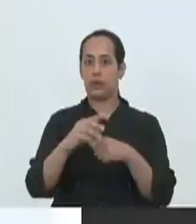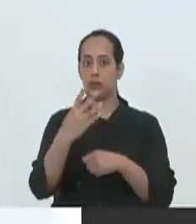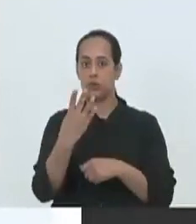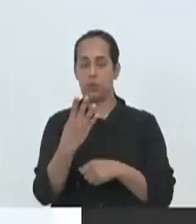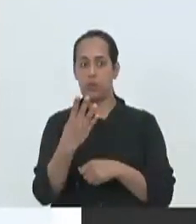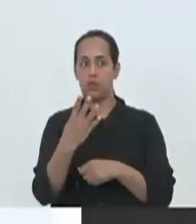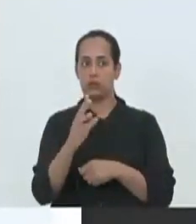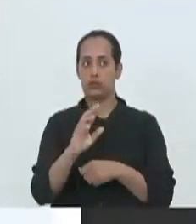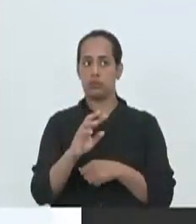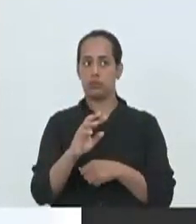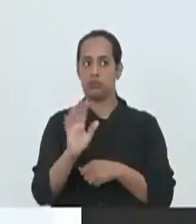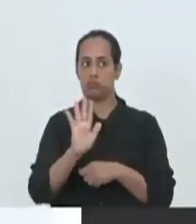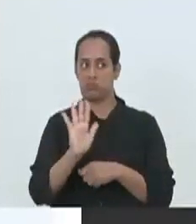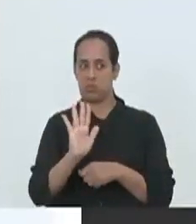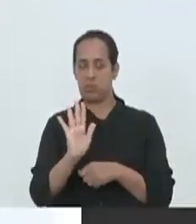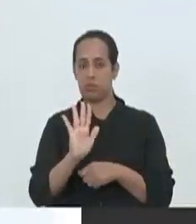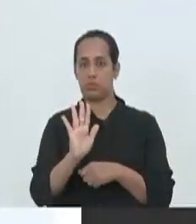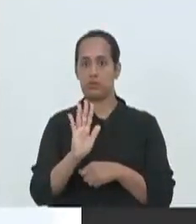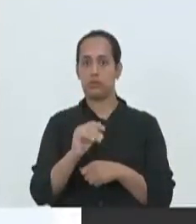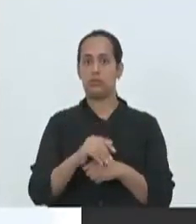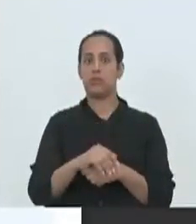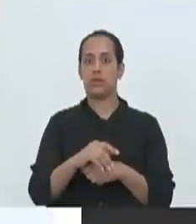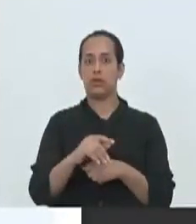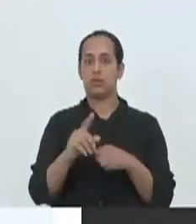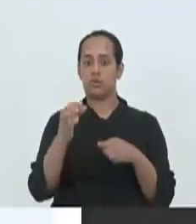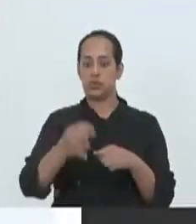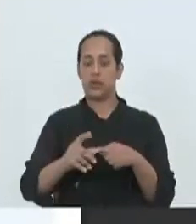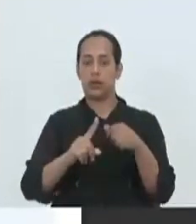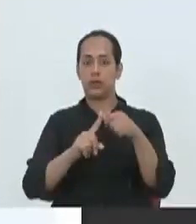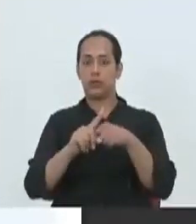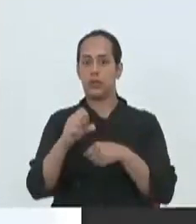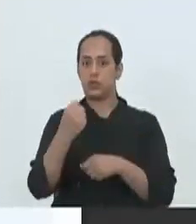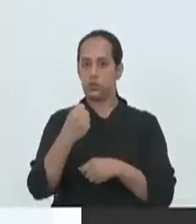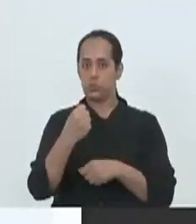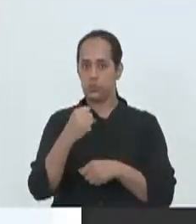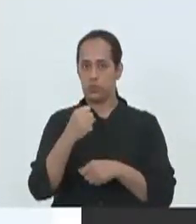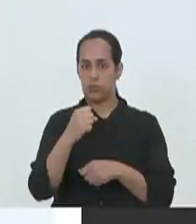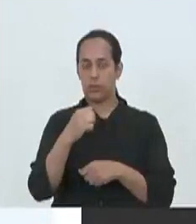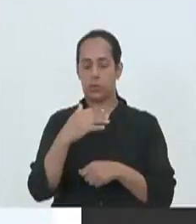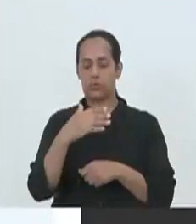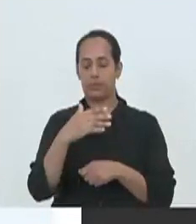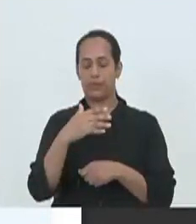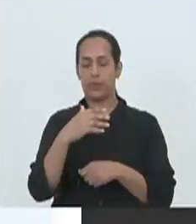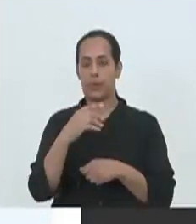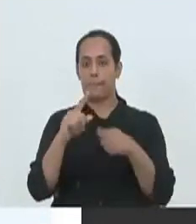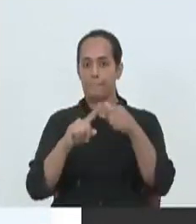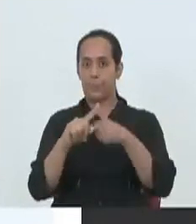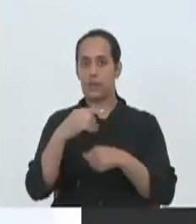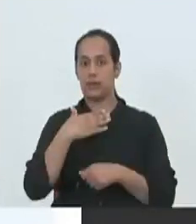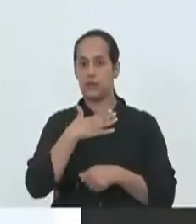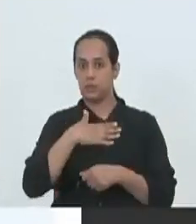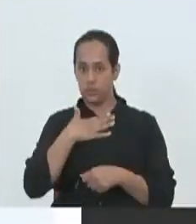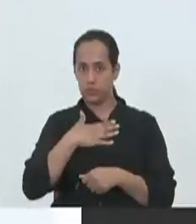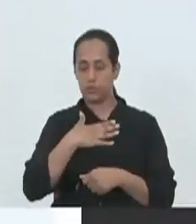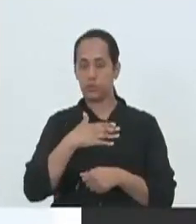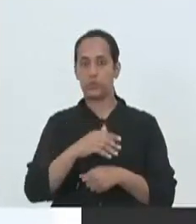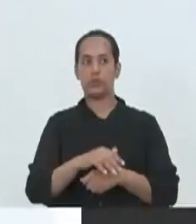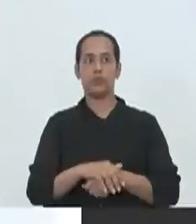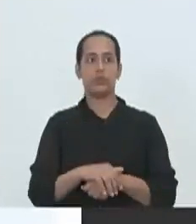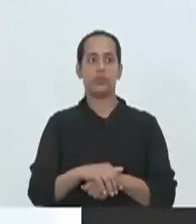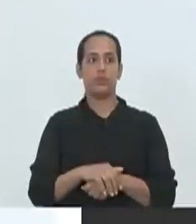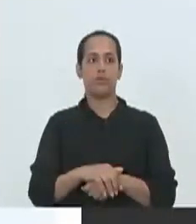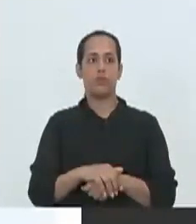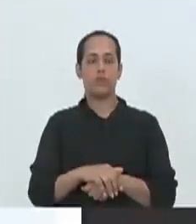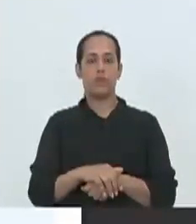segundo quadrimestre o resultado nominal ele é o resultado primário acrescido